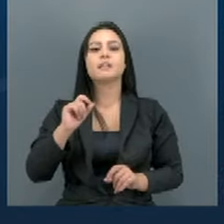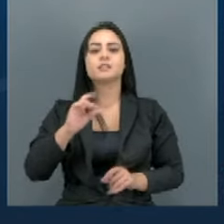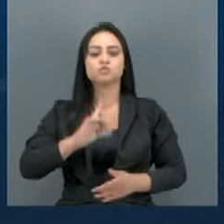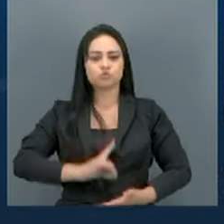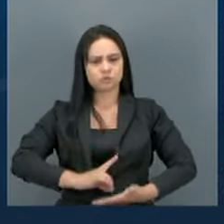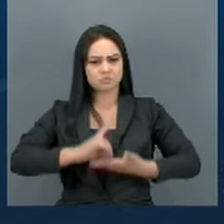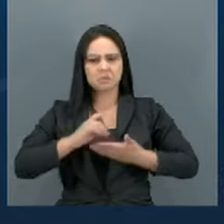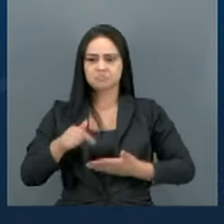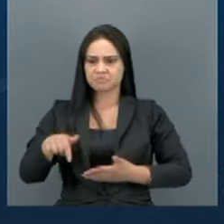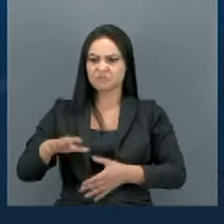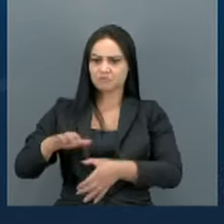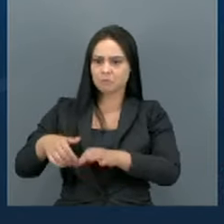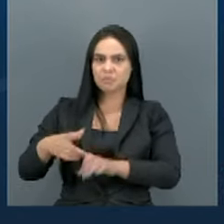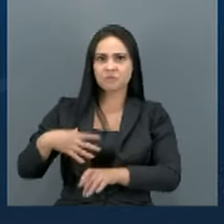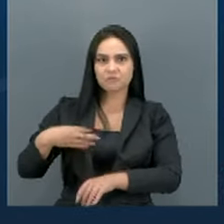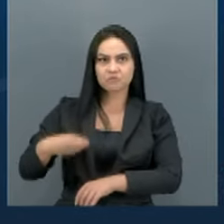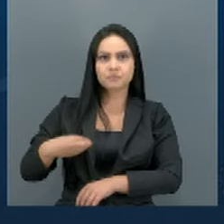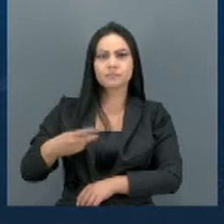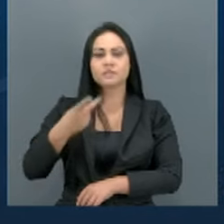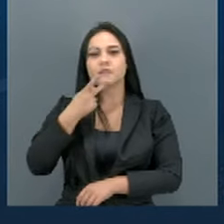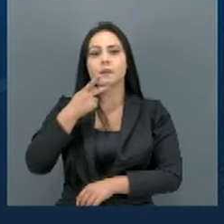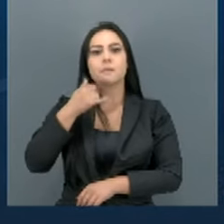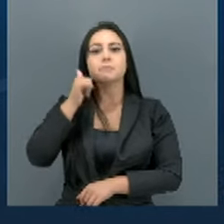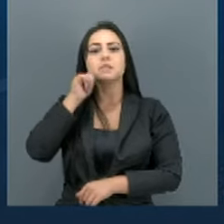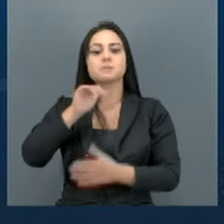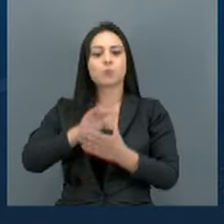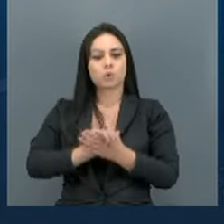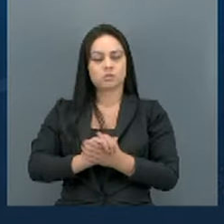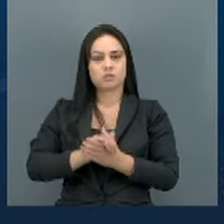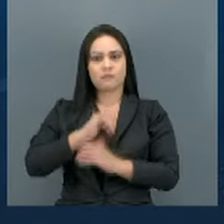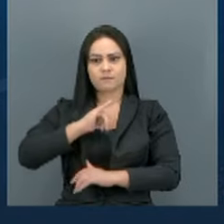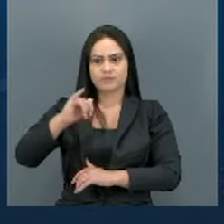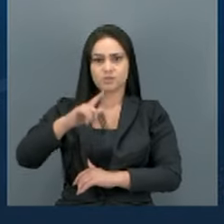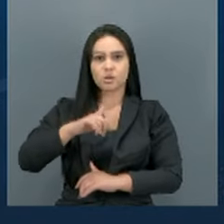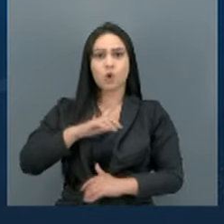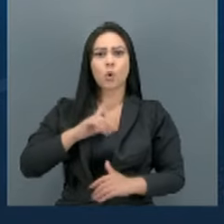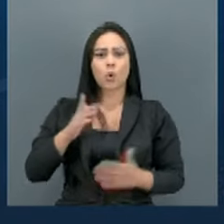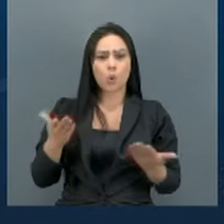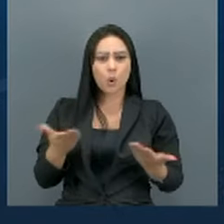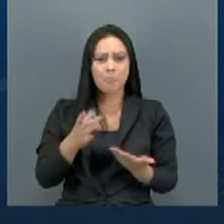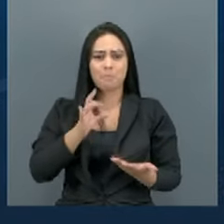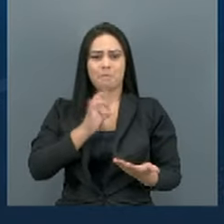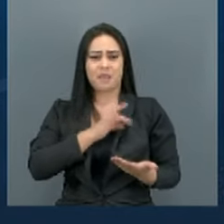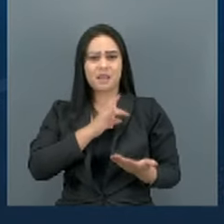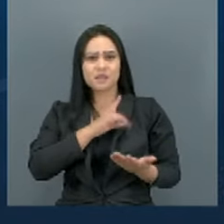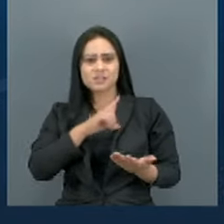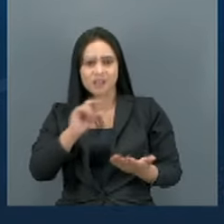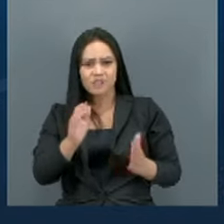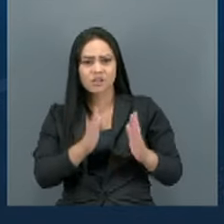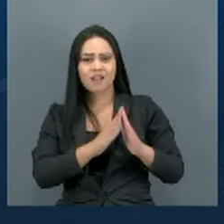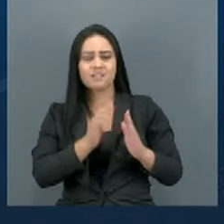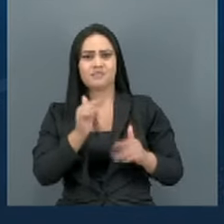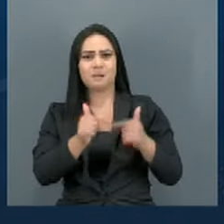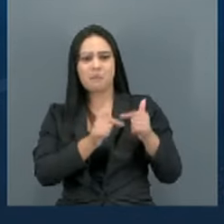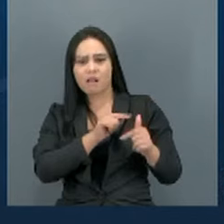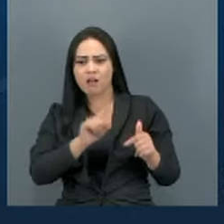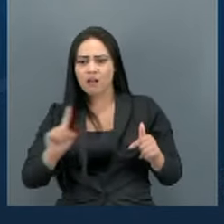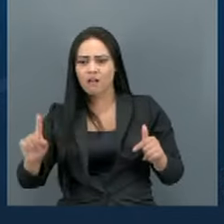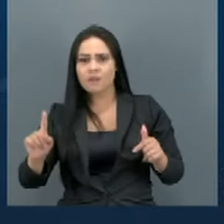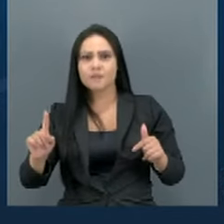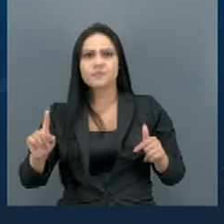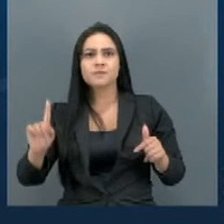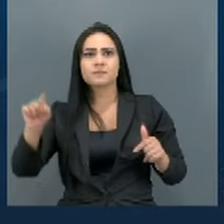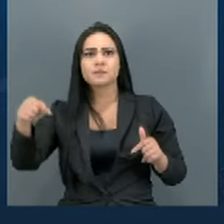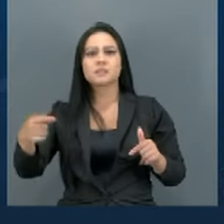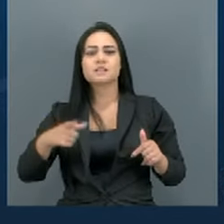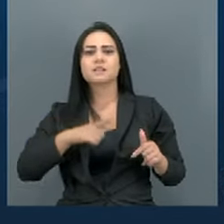meu filho. Ali eu sempre falo para minha esposa, hoje eu tenho medo de sair de casa para ir trabalhar. Quando eu chegar, eu tenho medo